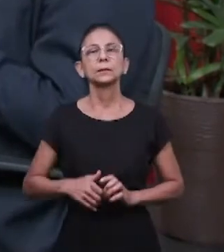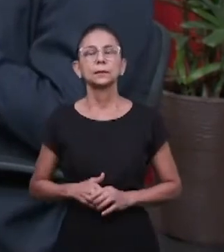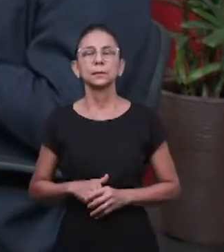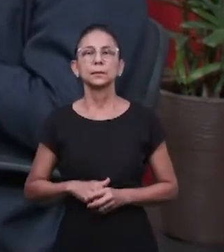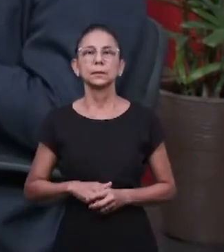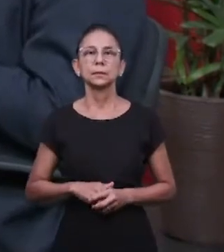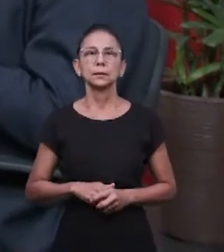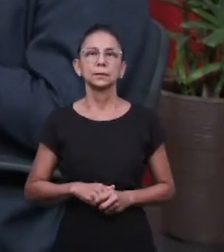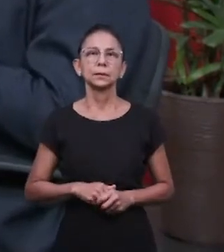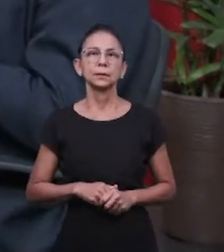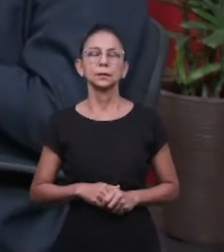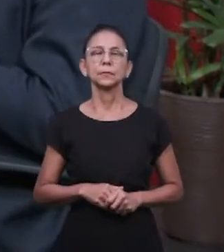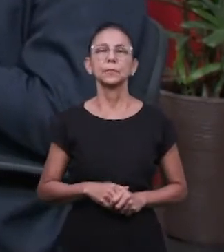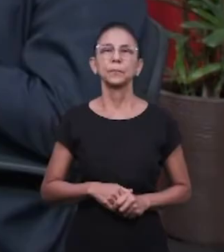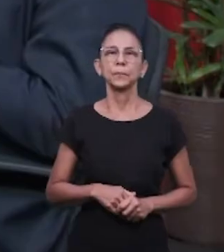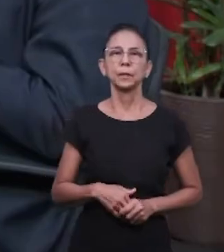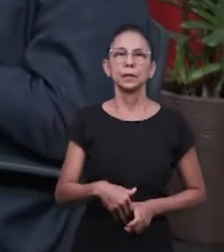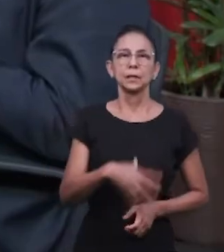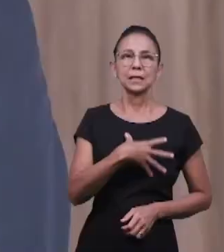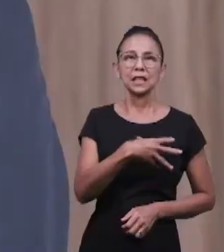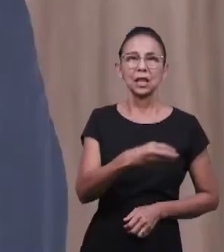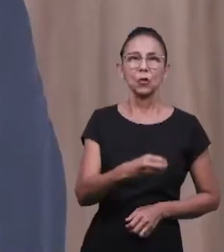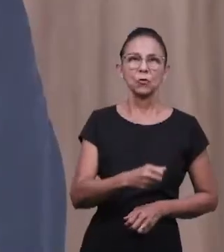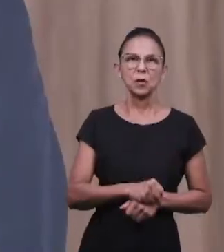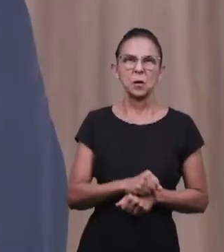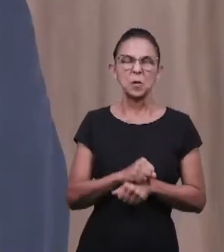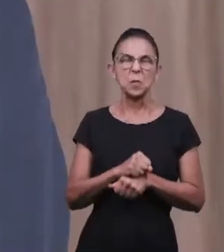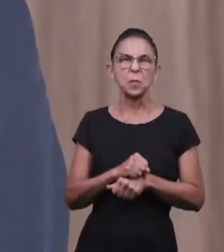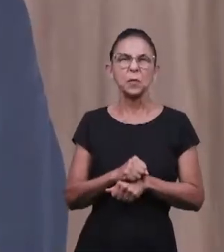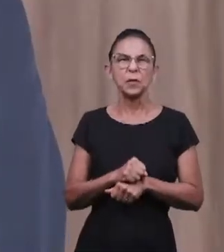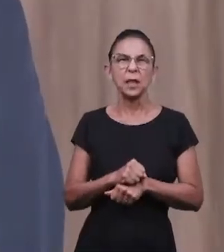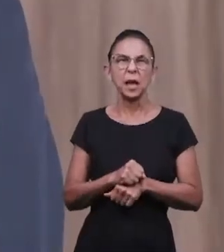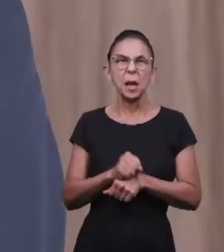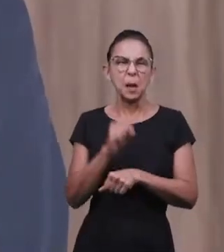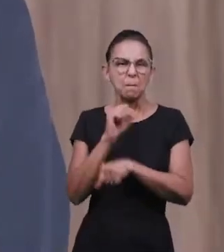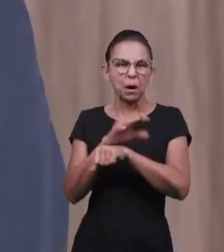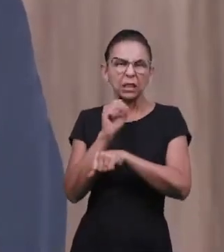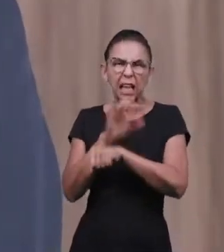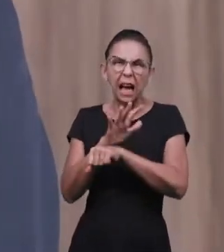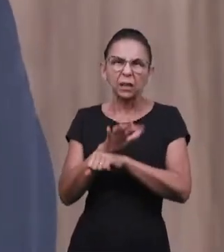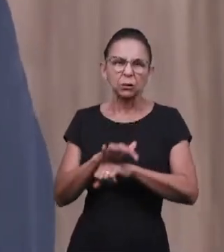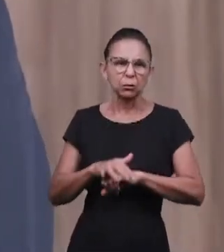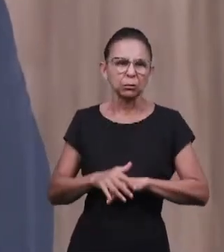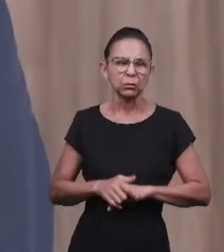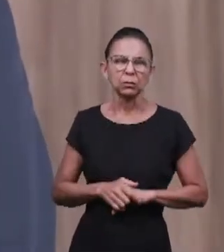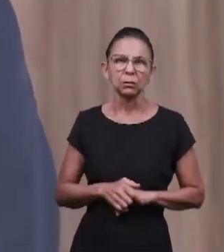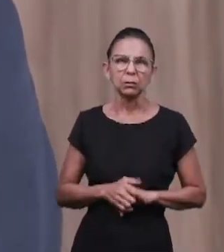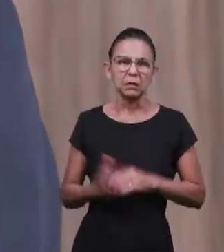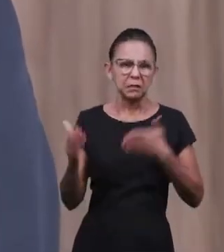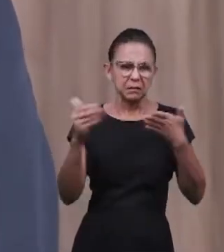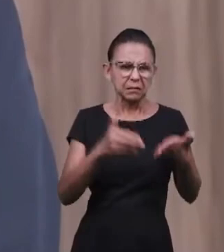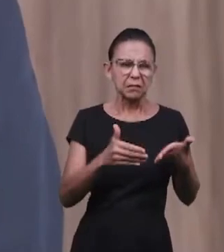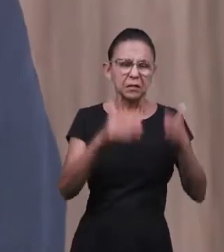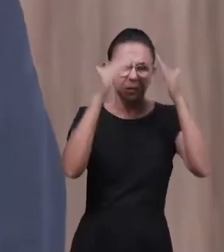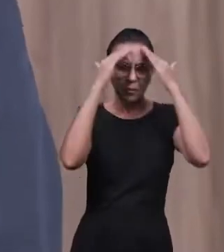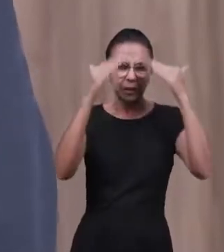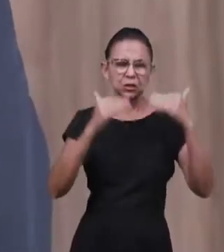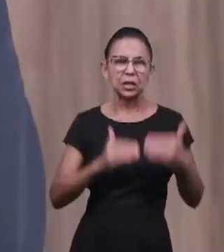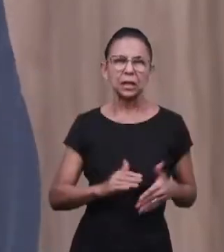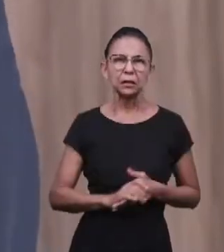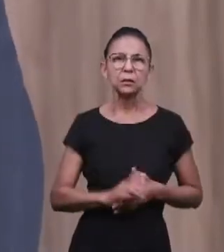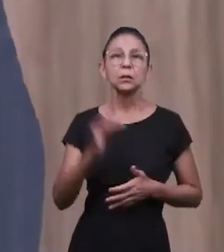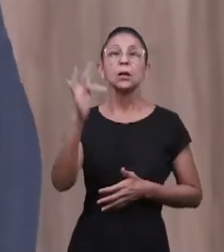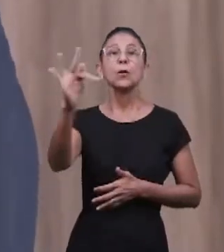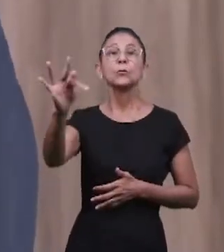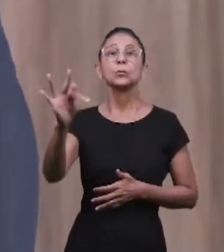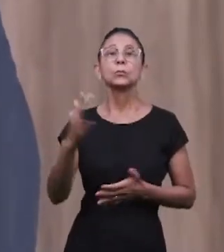exemplo, você para criar um filho delinquente, um filho que vai ser terrível no futuro, é exatamente isso aí. Primeiro,